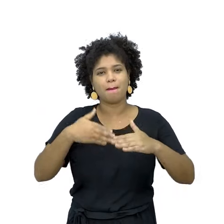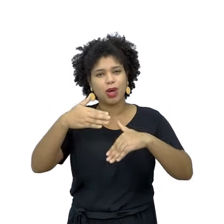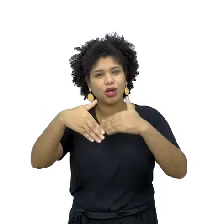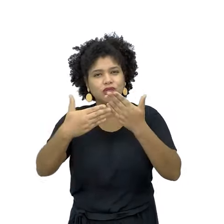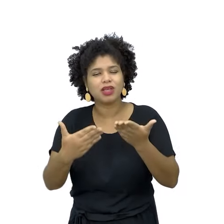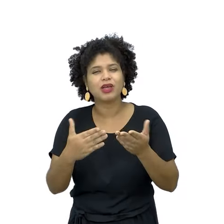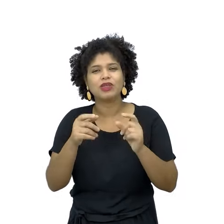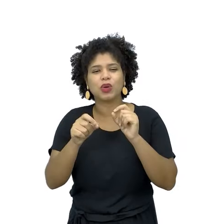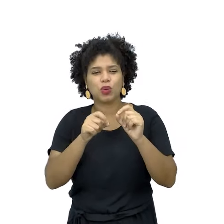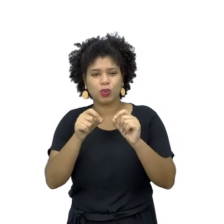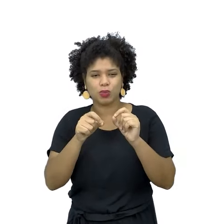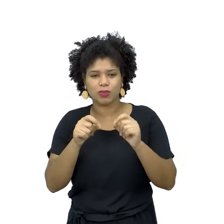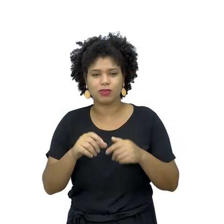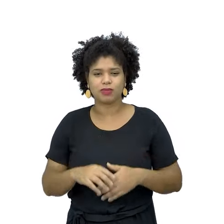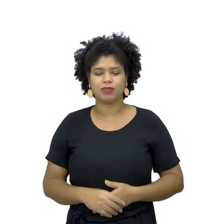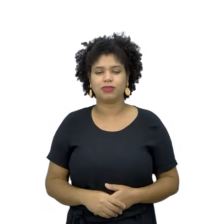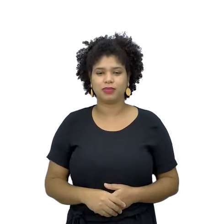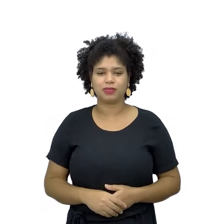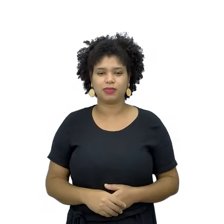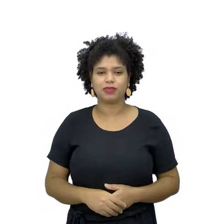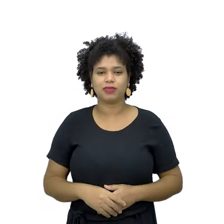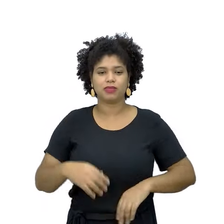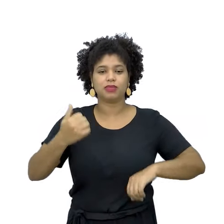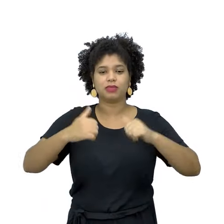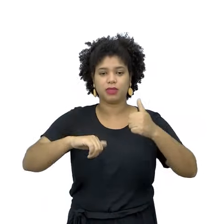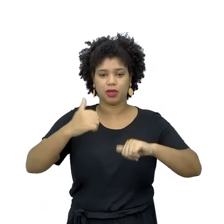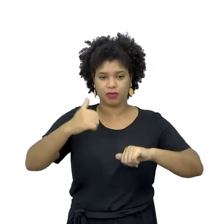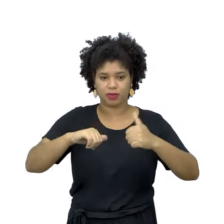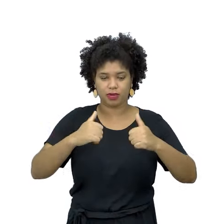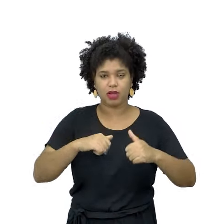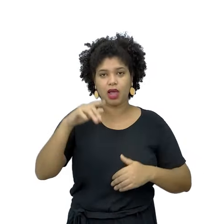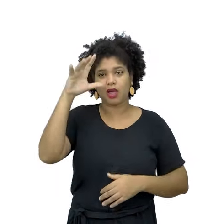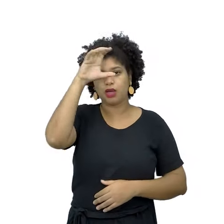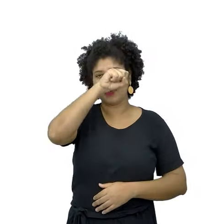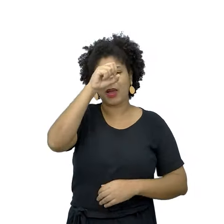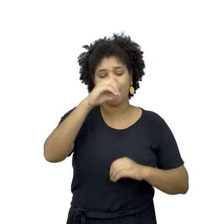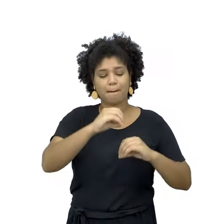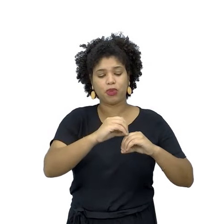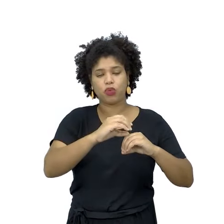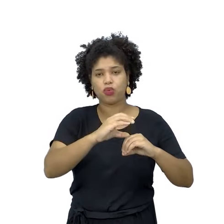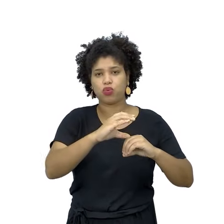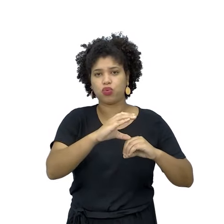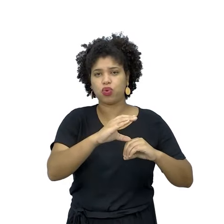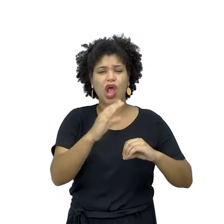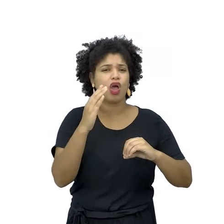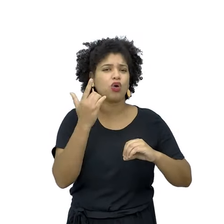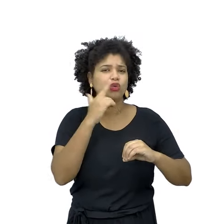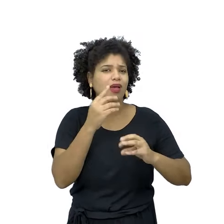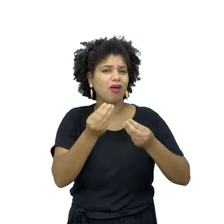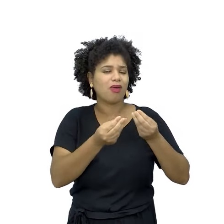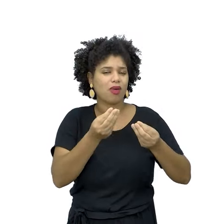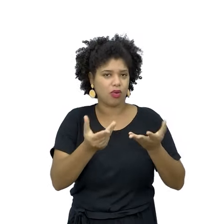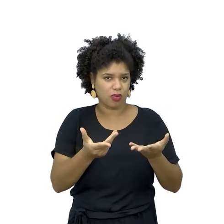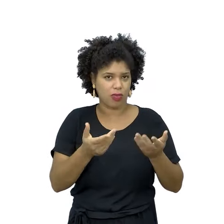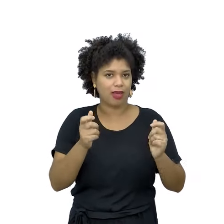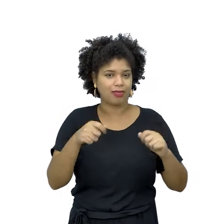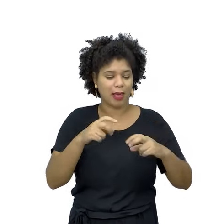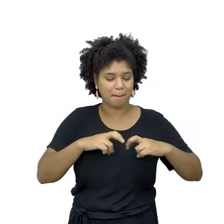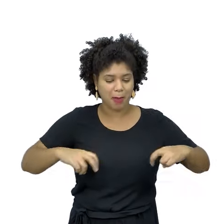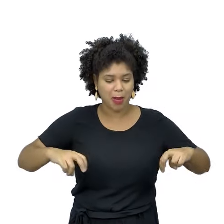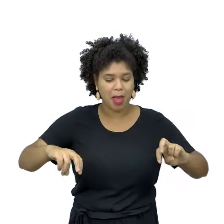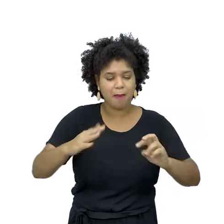a aula. Né? A gente pode avaliar o aprendizagem, como ela ocorreu, fazer uma roda